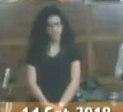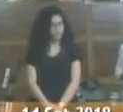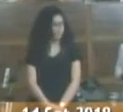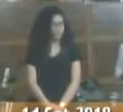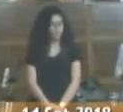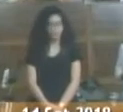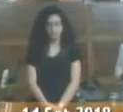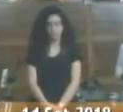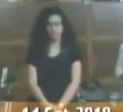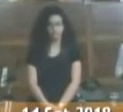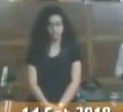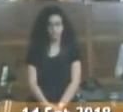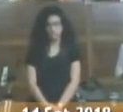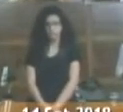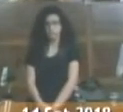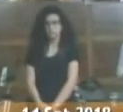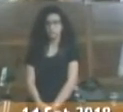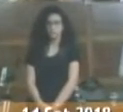Nossa futura cidadã.